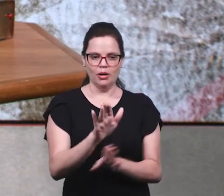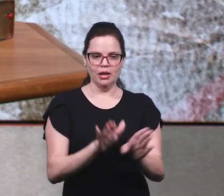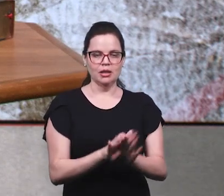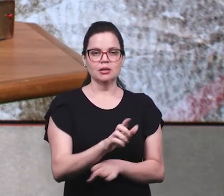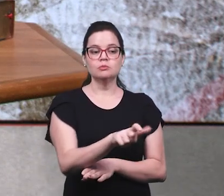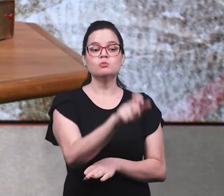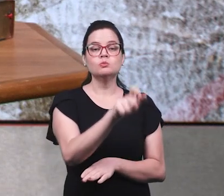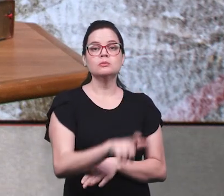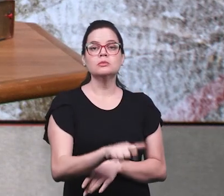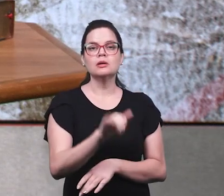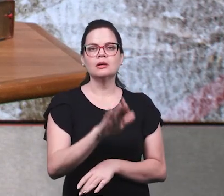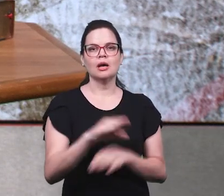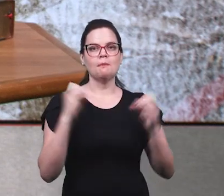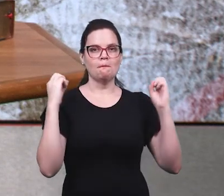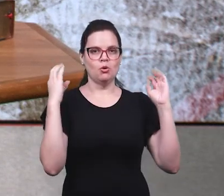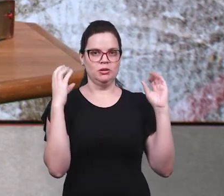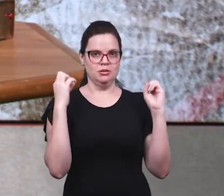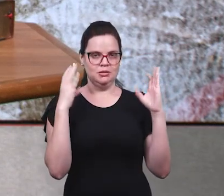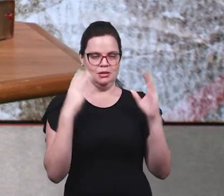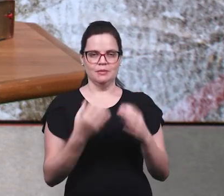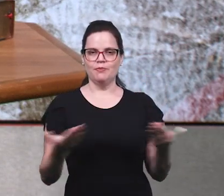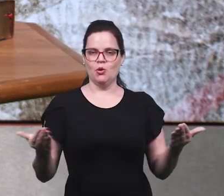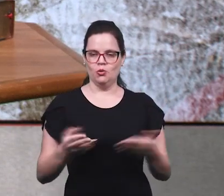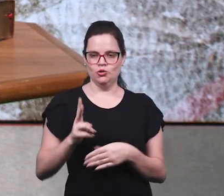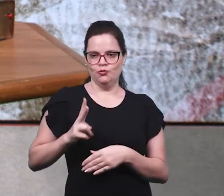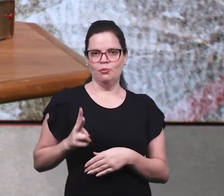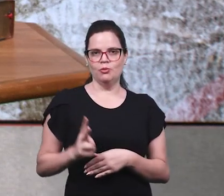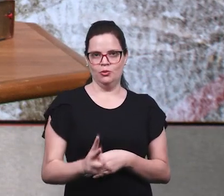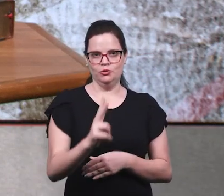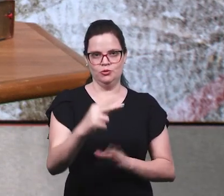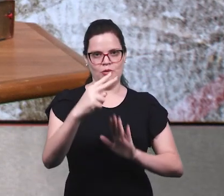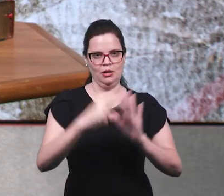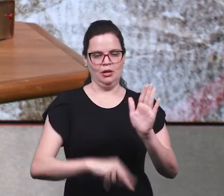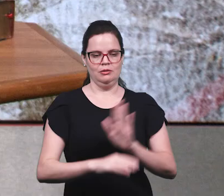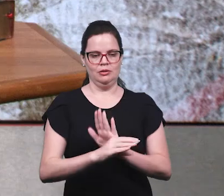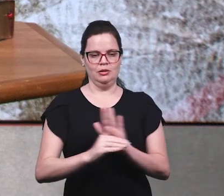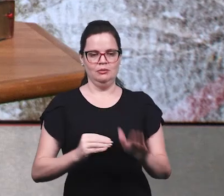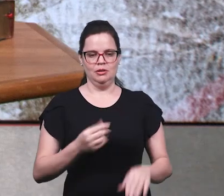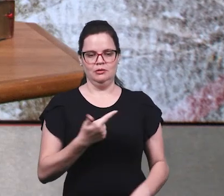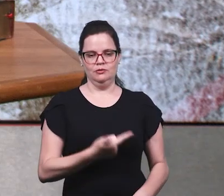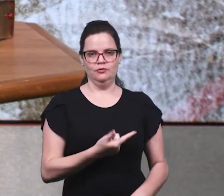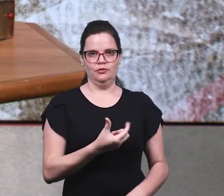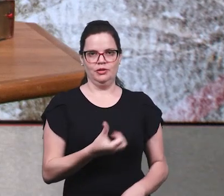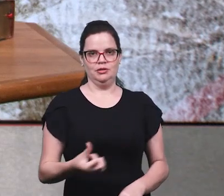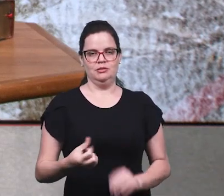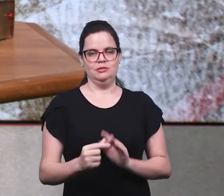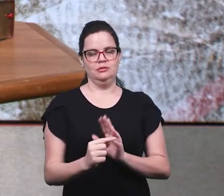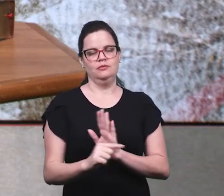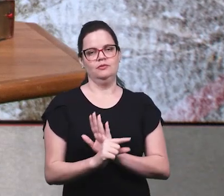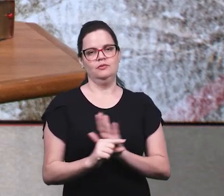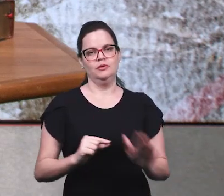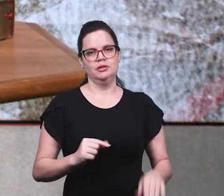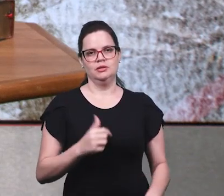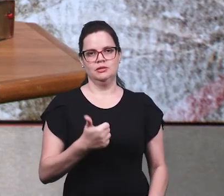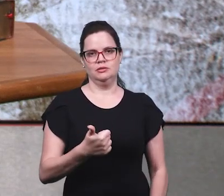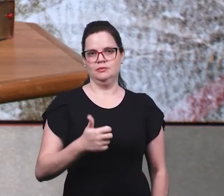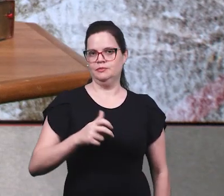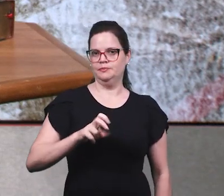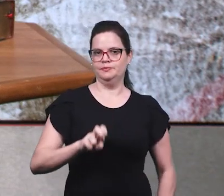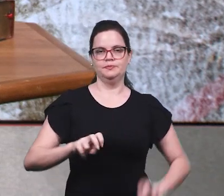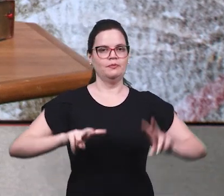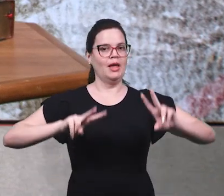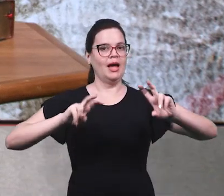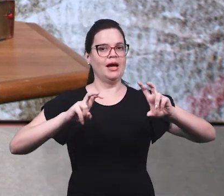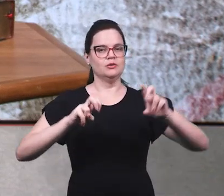com Moisés, e hoje nós vamos dar prosseguimento a essa leitura. Êxodo capítulo 26,